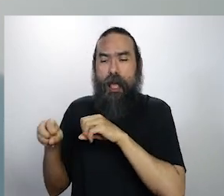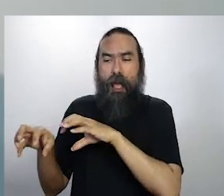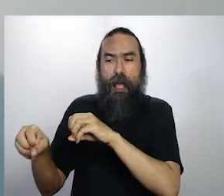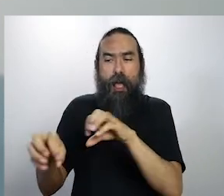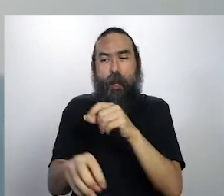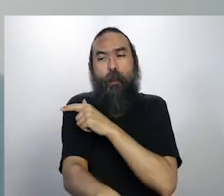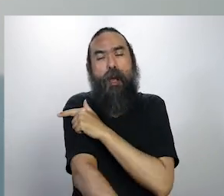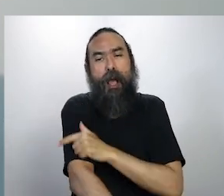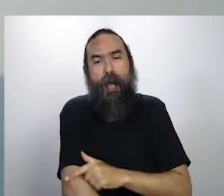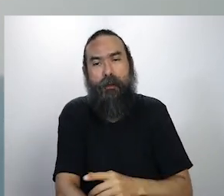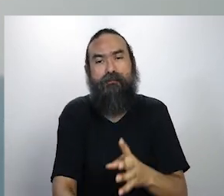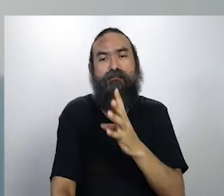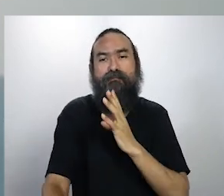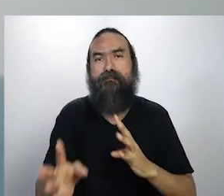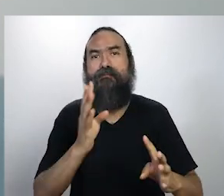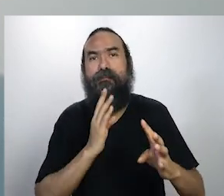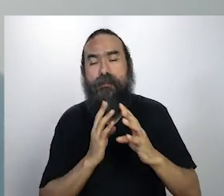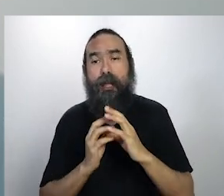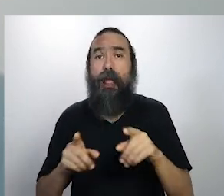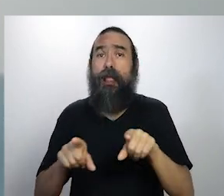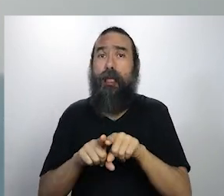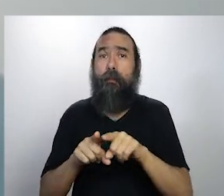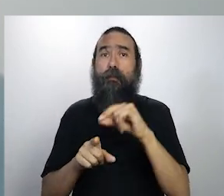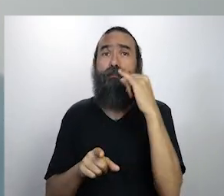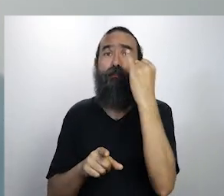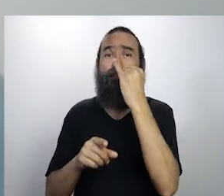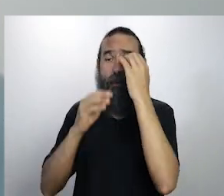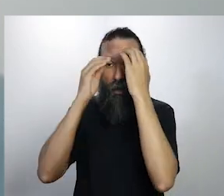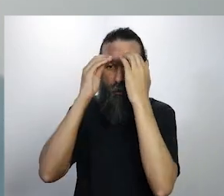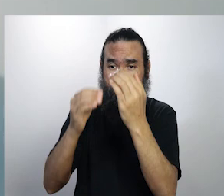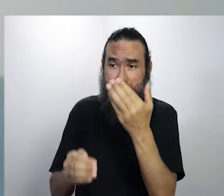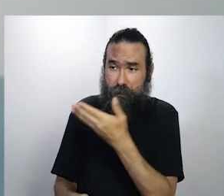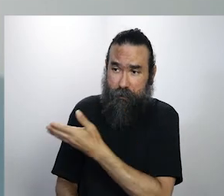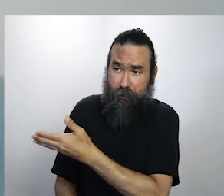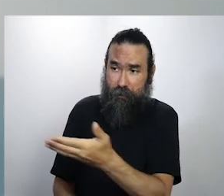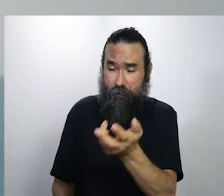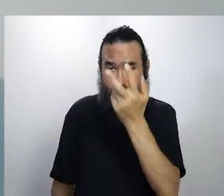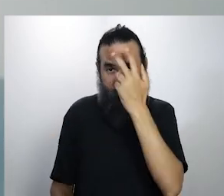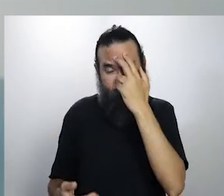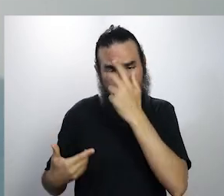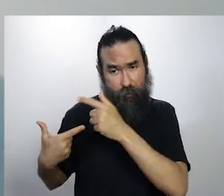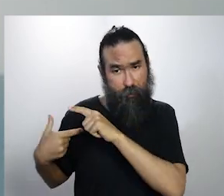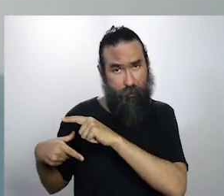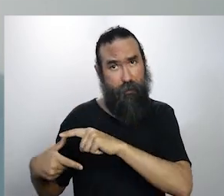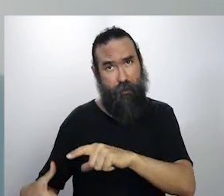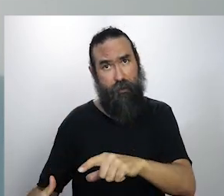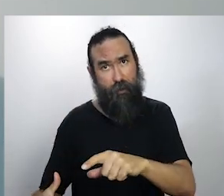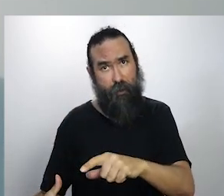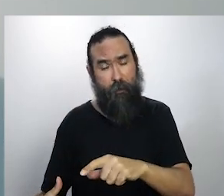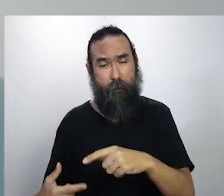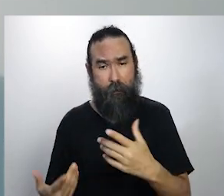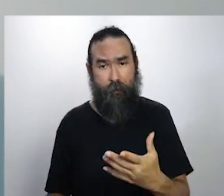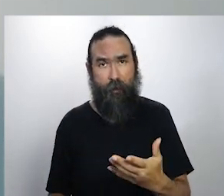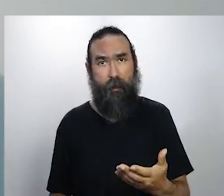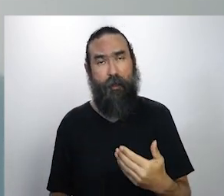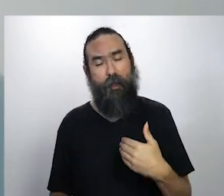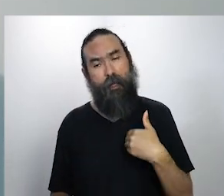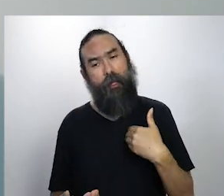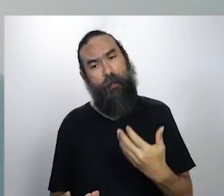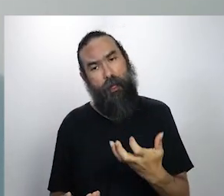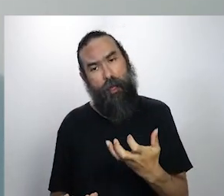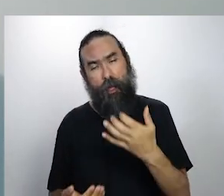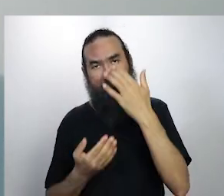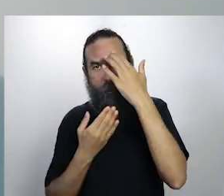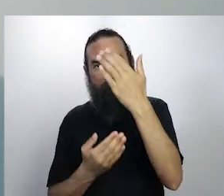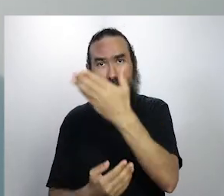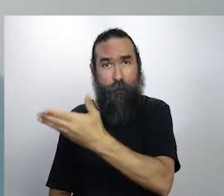respeito a essas culturas. Então, quero aqui saudar, né, o pessoal do encontro, dizer que